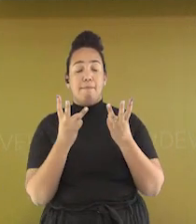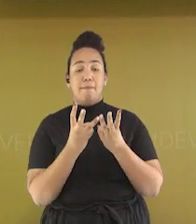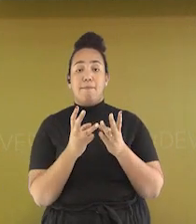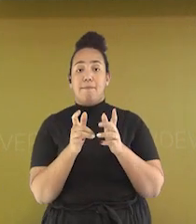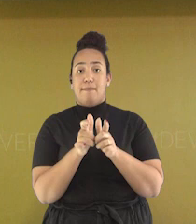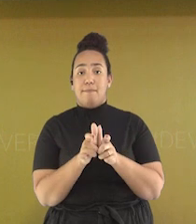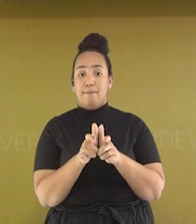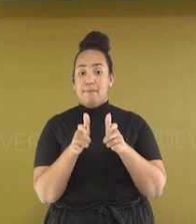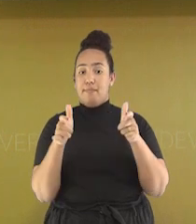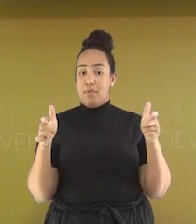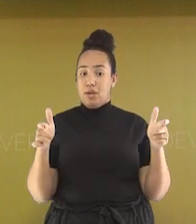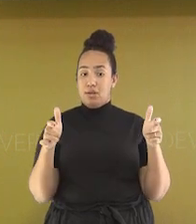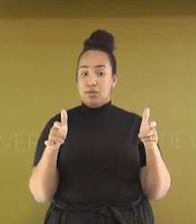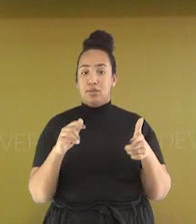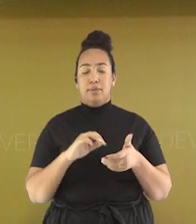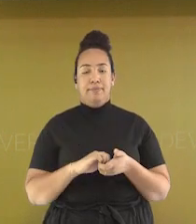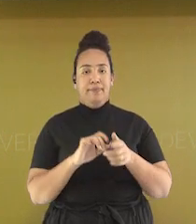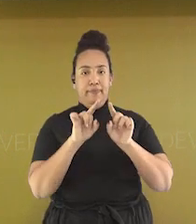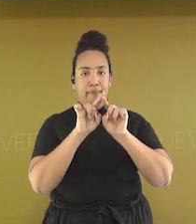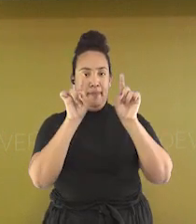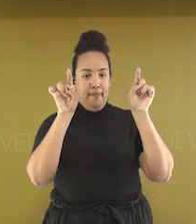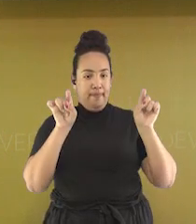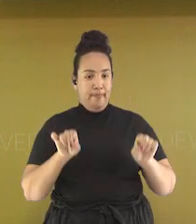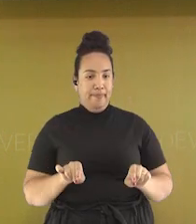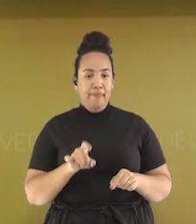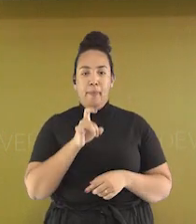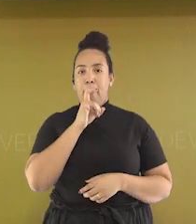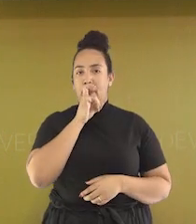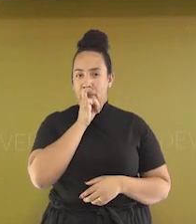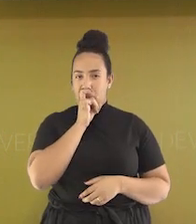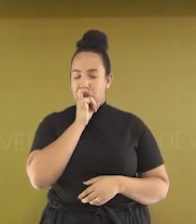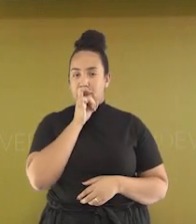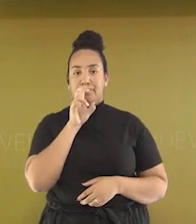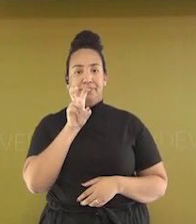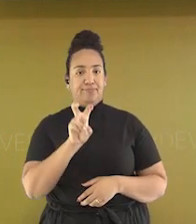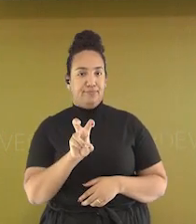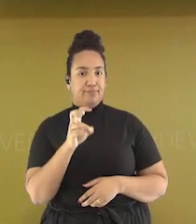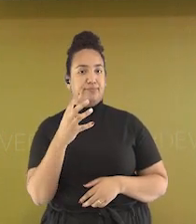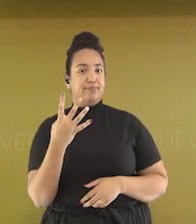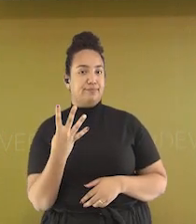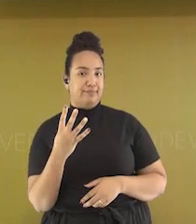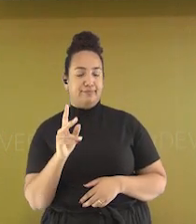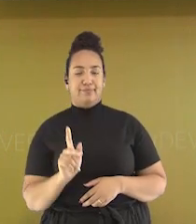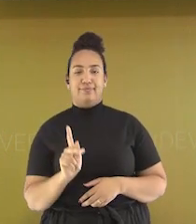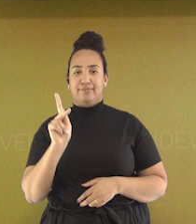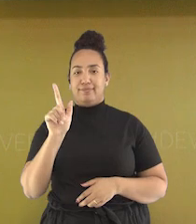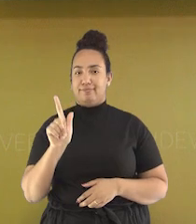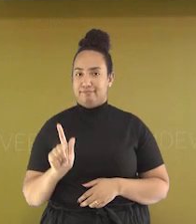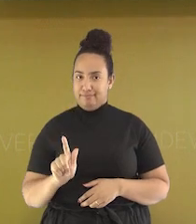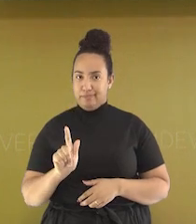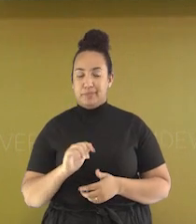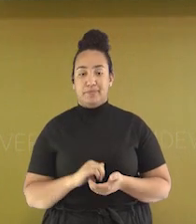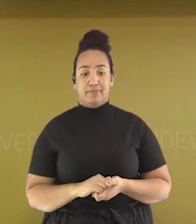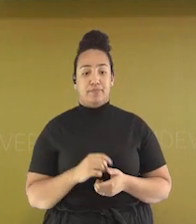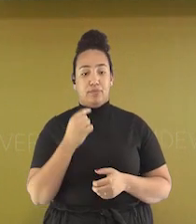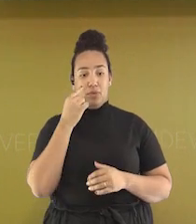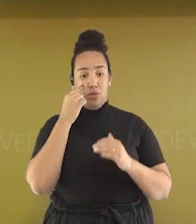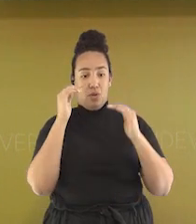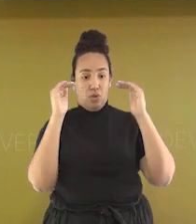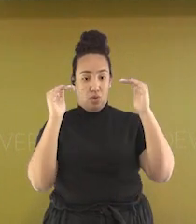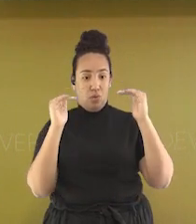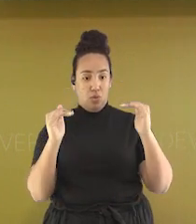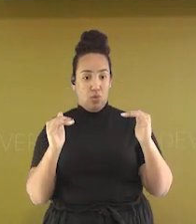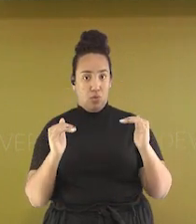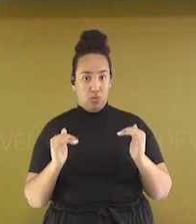que possui a maior massa é a geladeira, com 54 quilos. Então,